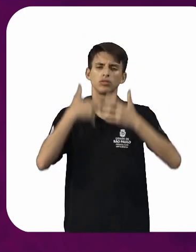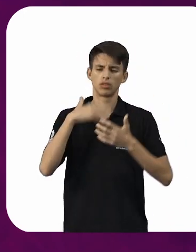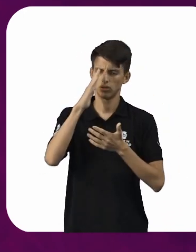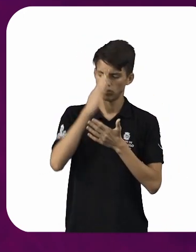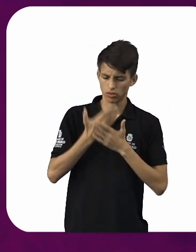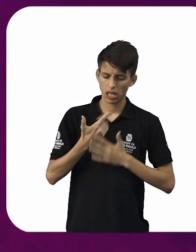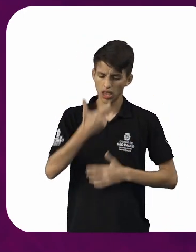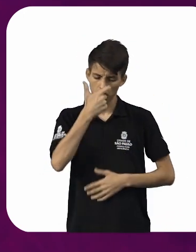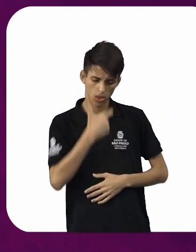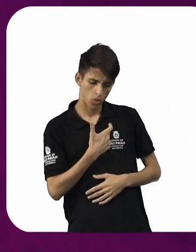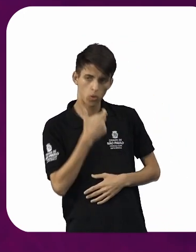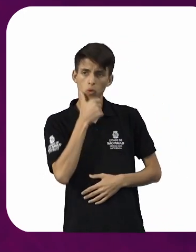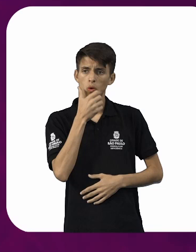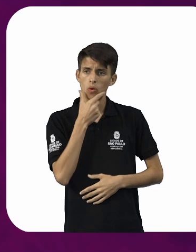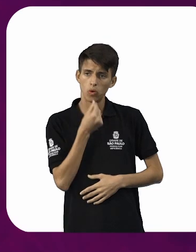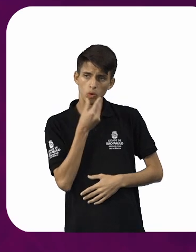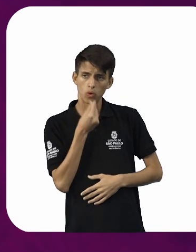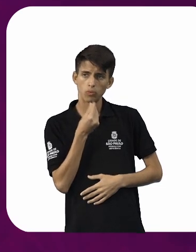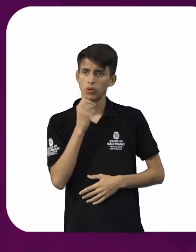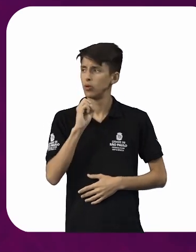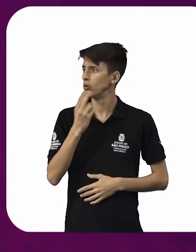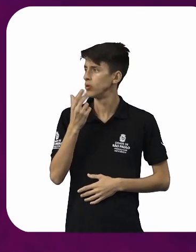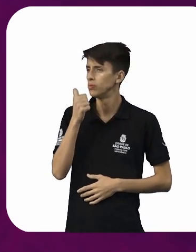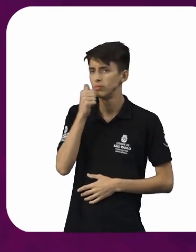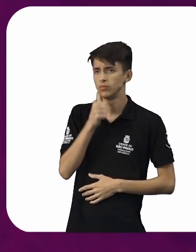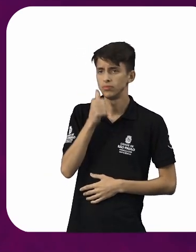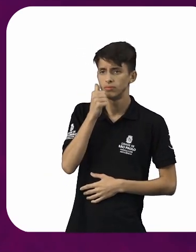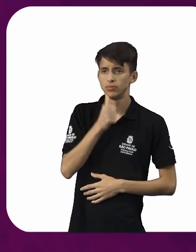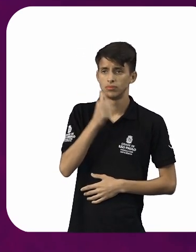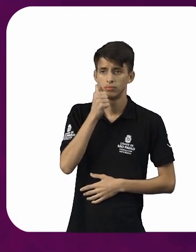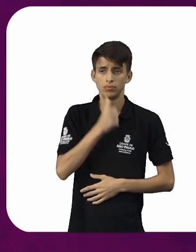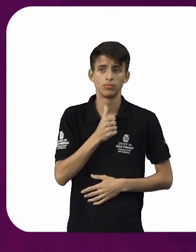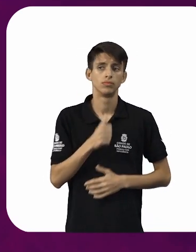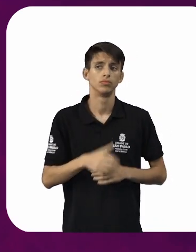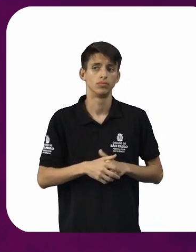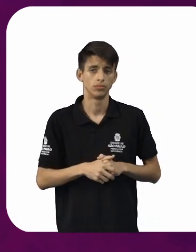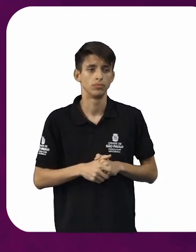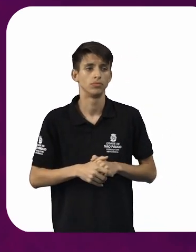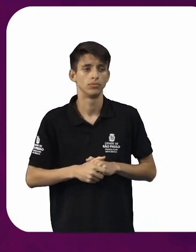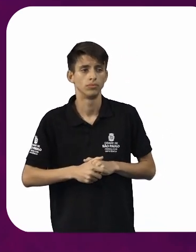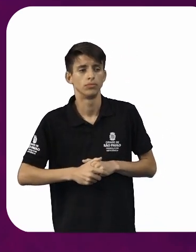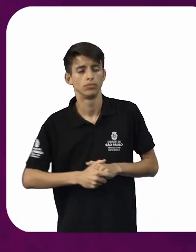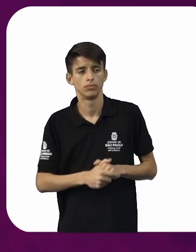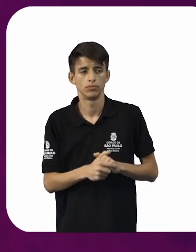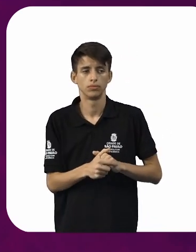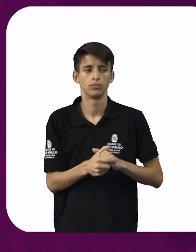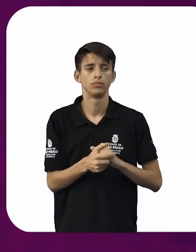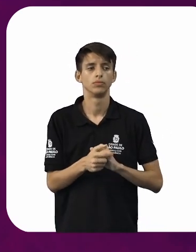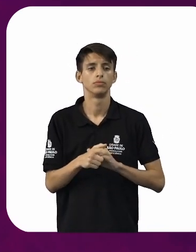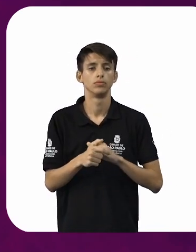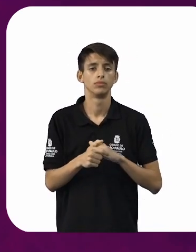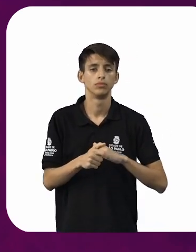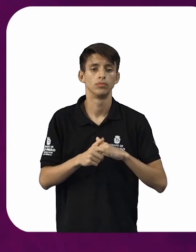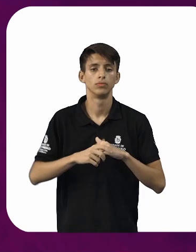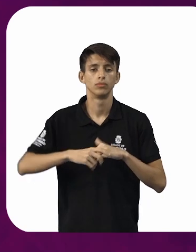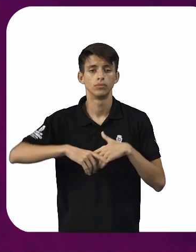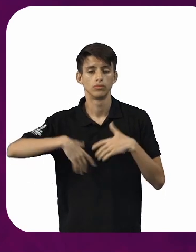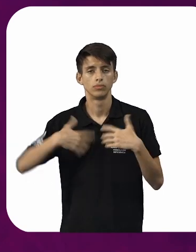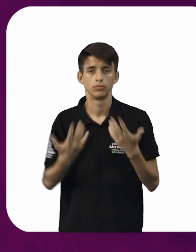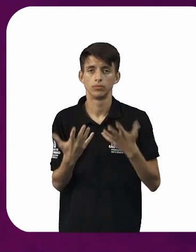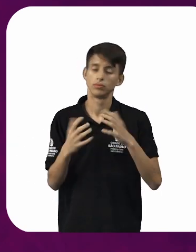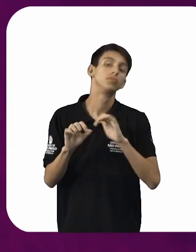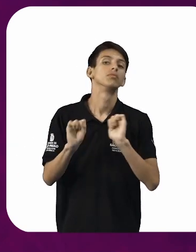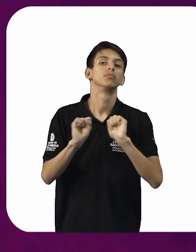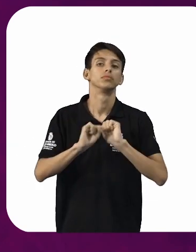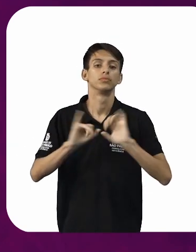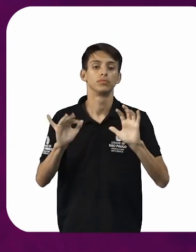você é. E isso tem que ser respeitado. Essa é regra, sim, de ouro nessas nessas questões. E para ficar bem